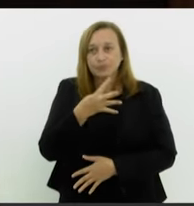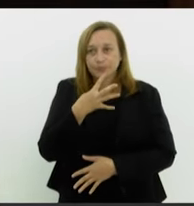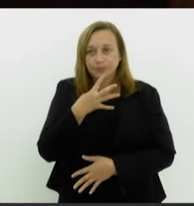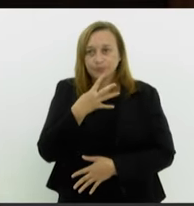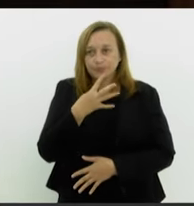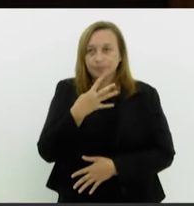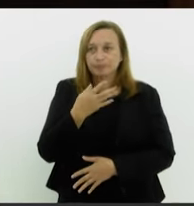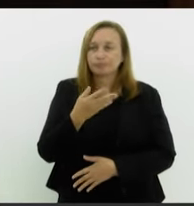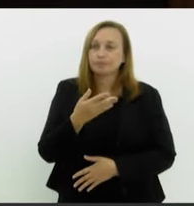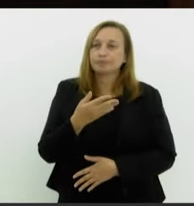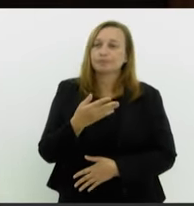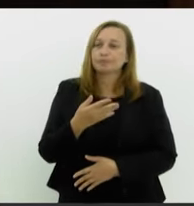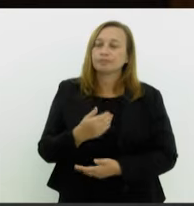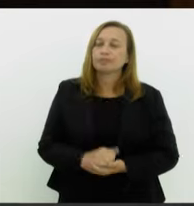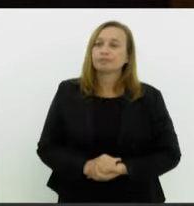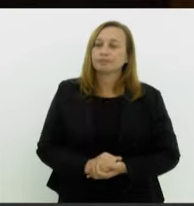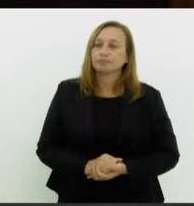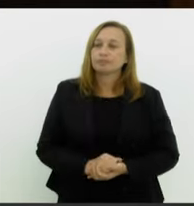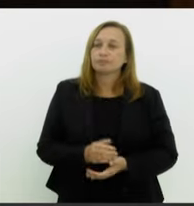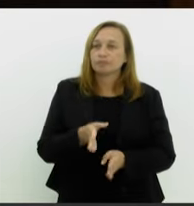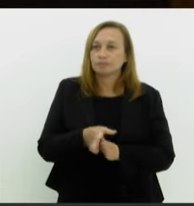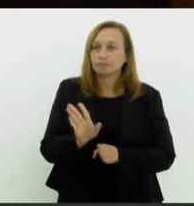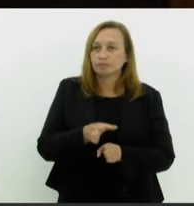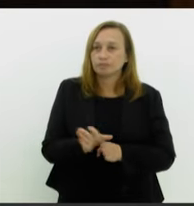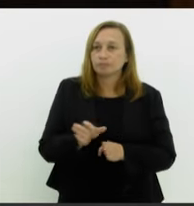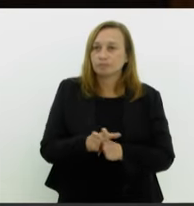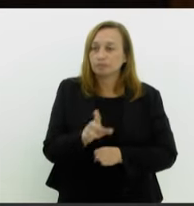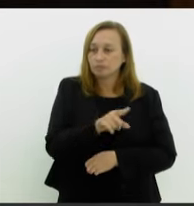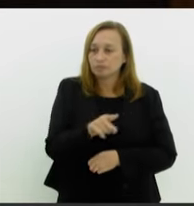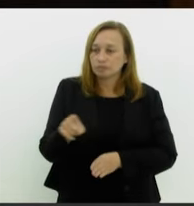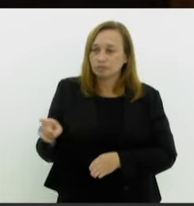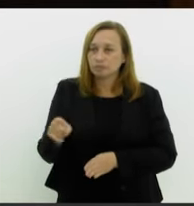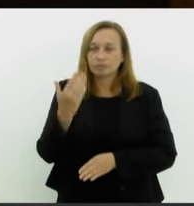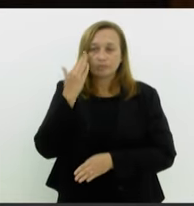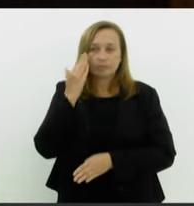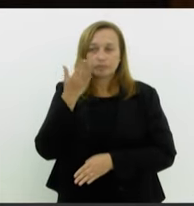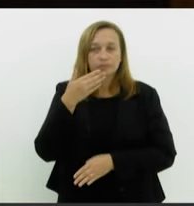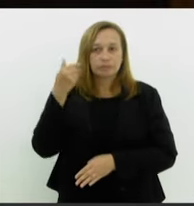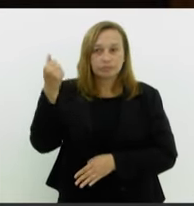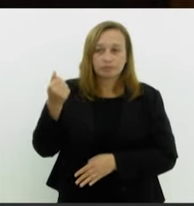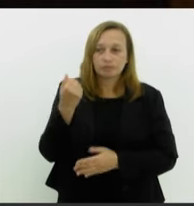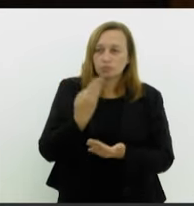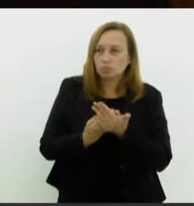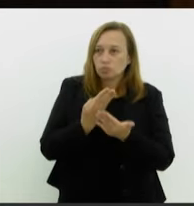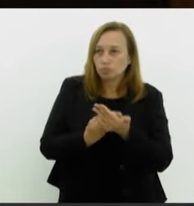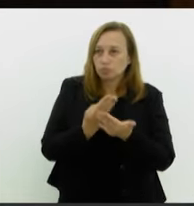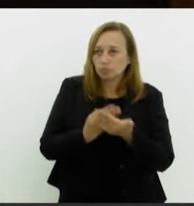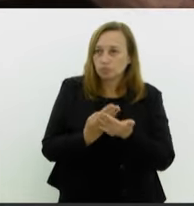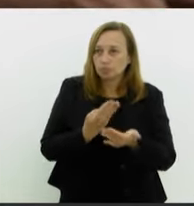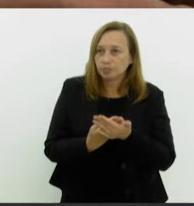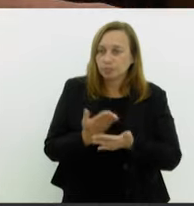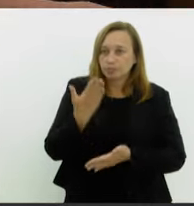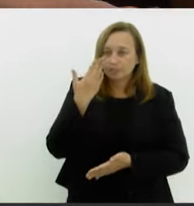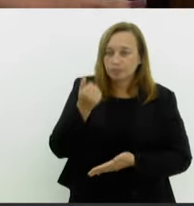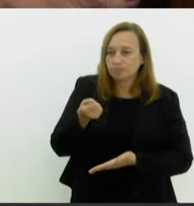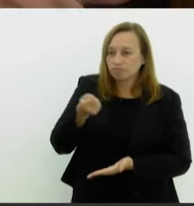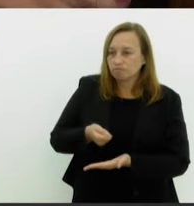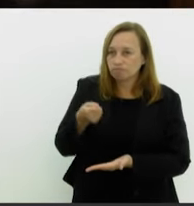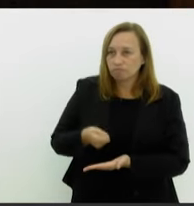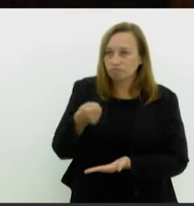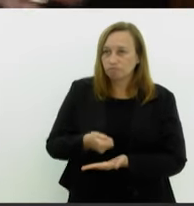Recomendo fortissimamente um letramento forte de gênero para que vocês saibam dessa convenção e saibam exigir